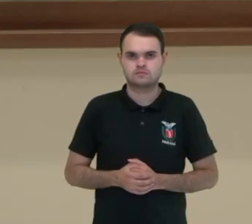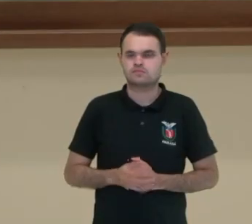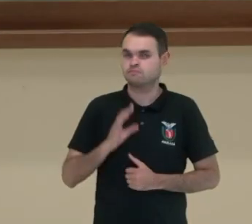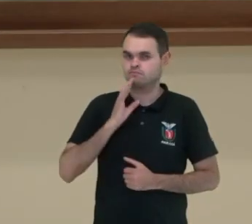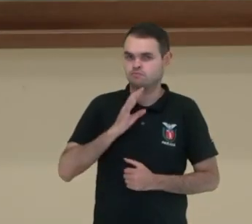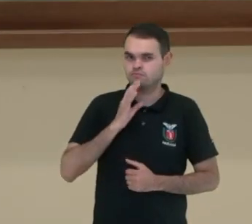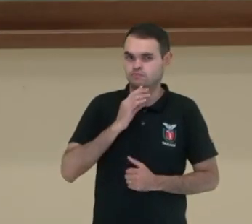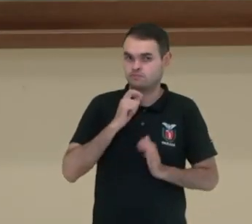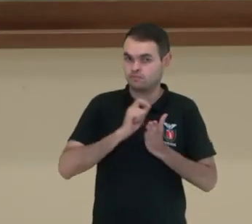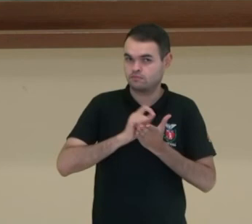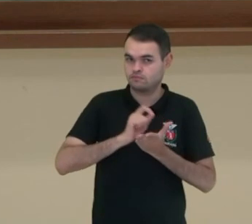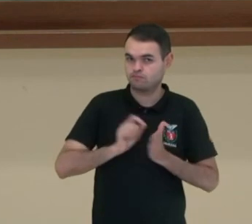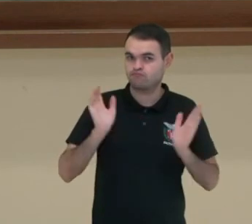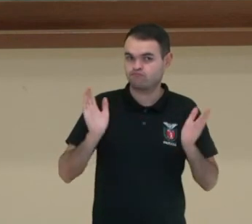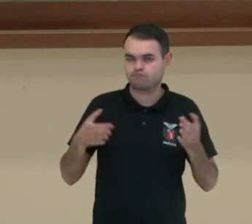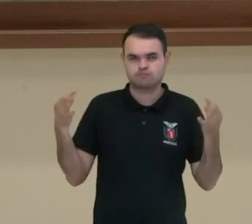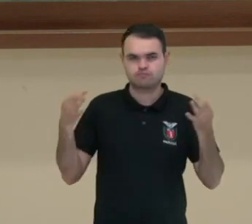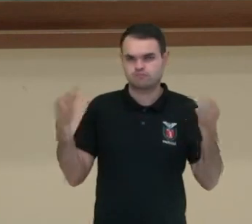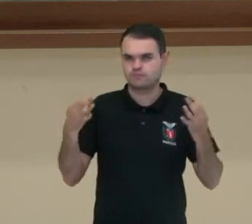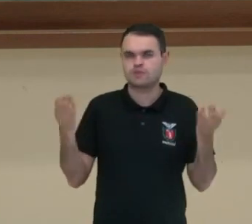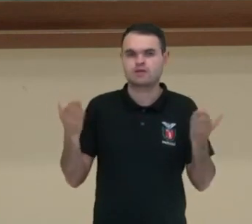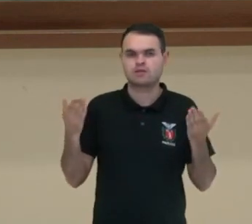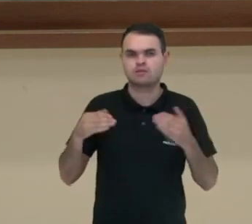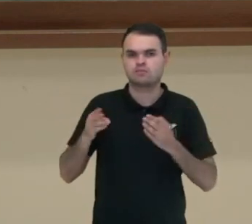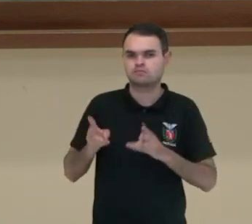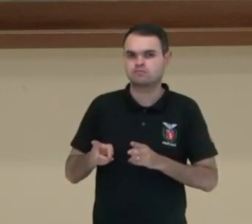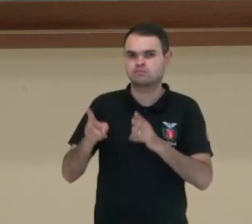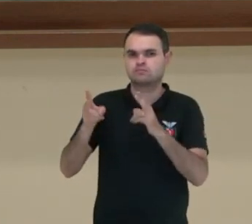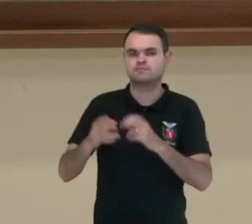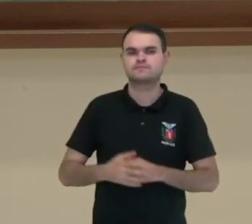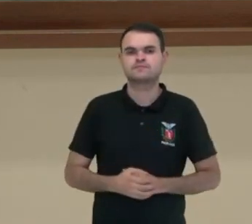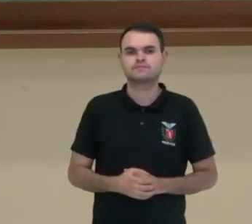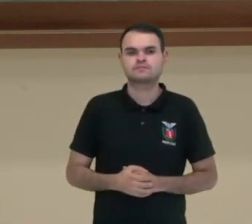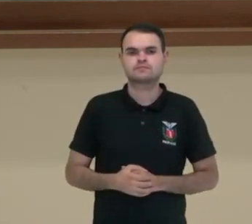Legal, tudo anotadinho? Perfeito, vamos adiante então.